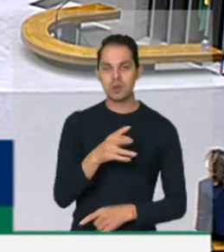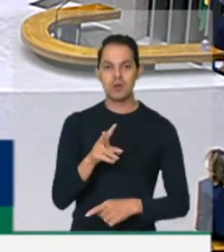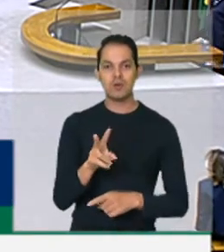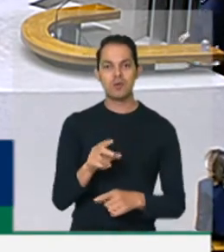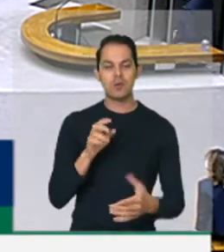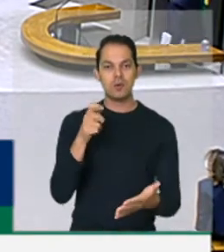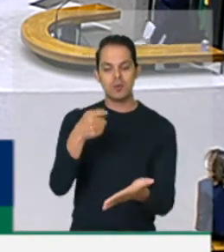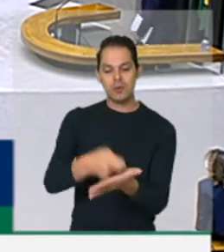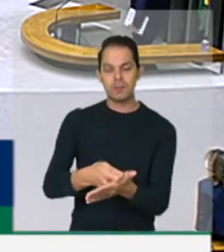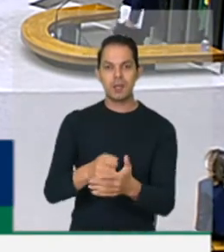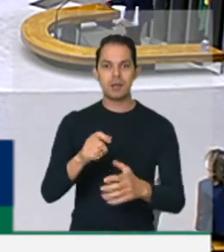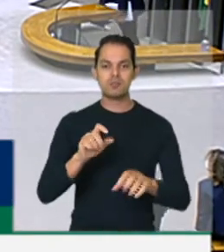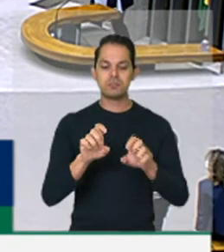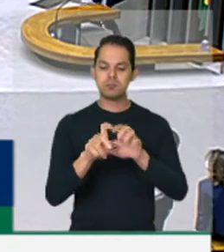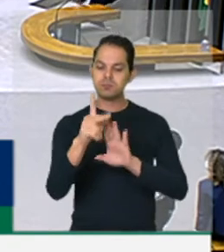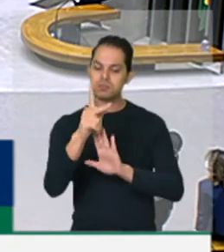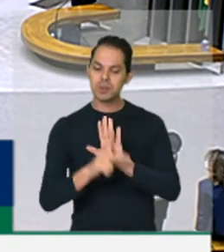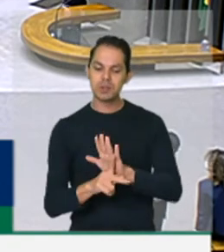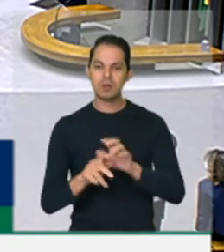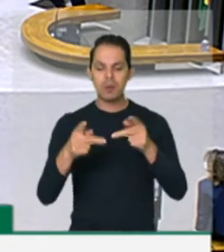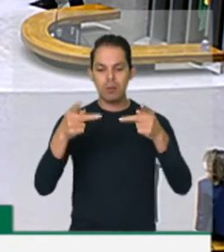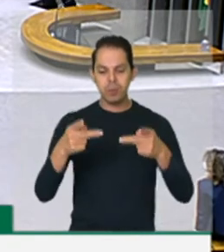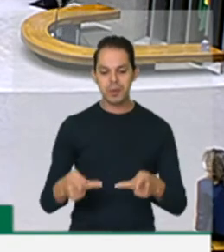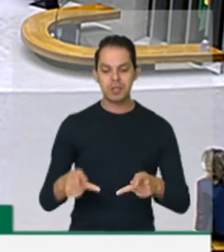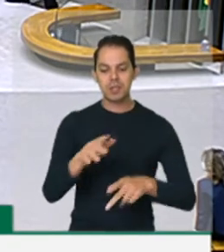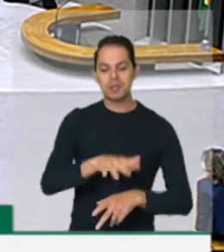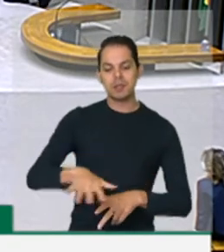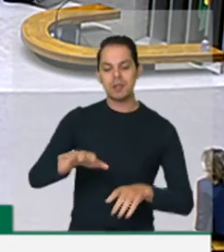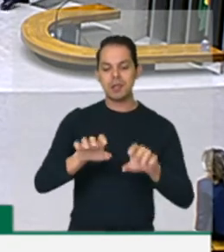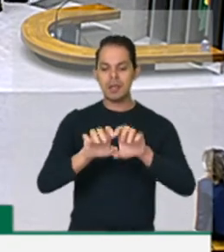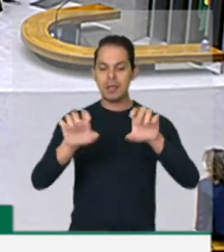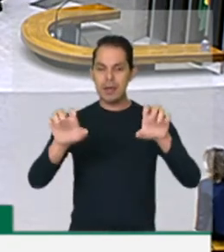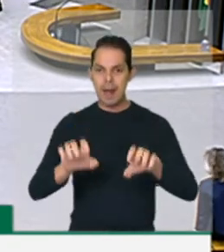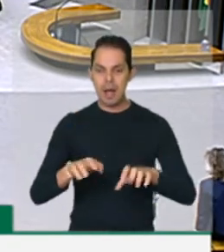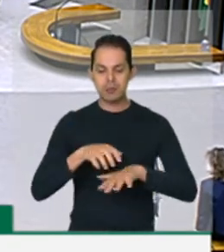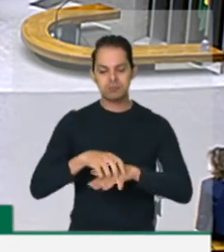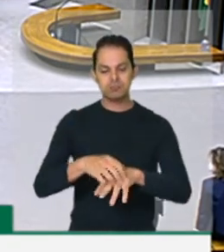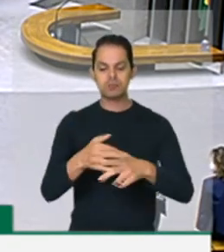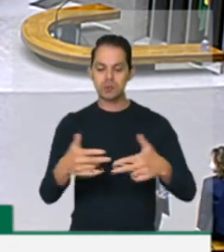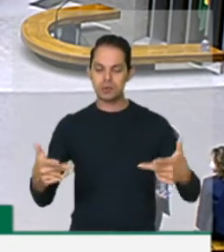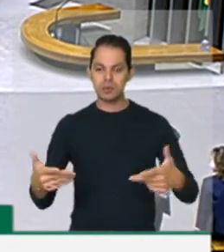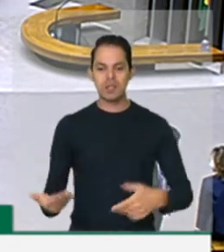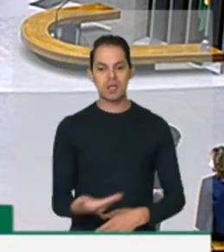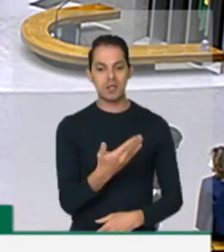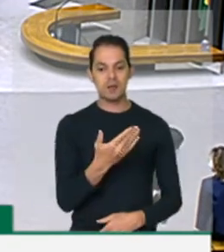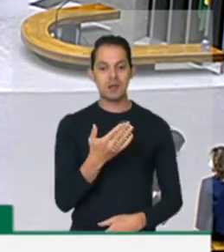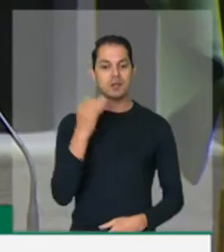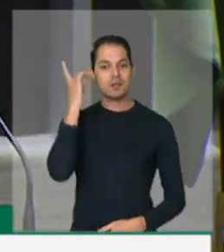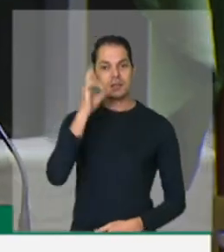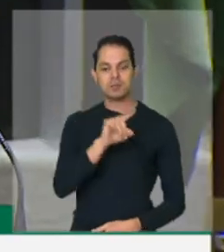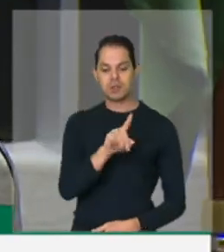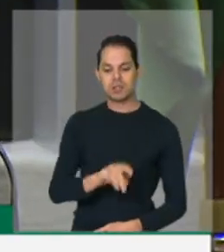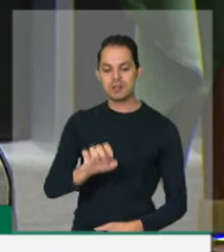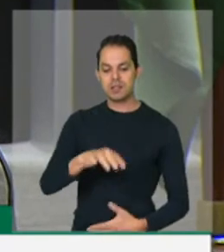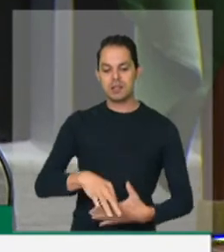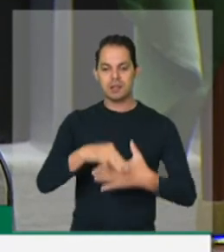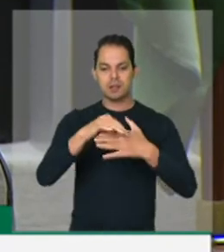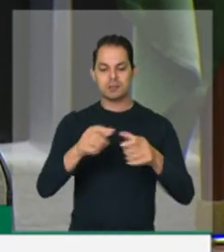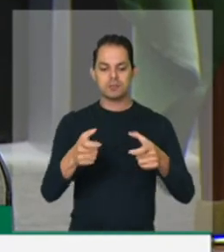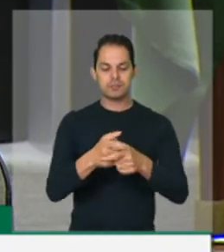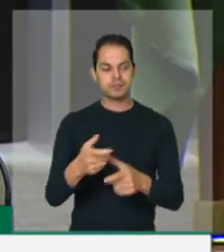na área de infraestrutura. Deputado Zé Guimarães, pela liderança da minoria. Senhor presidente, senhoras e